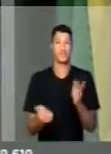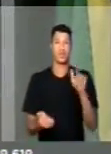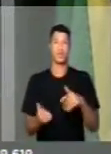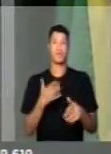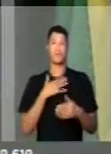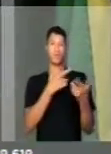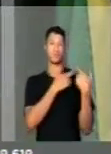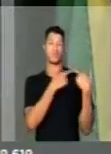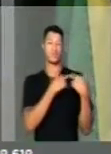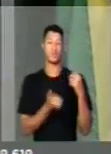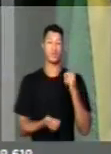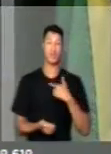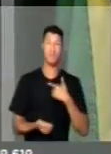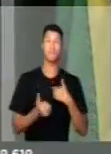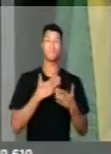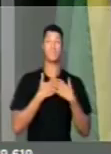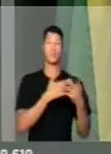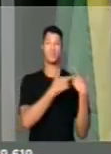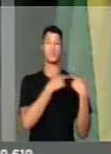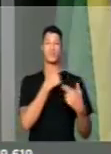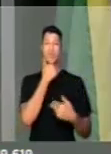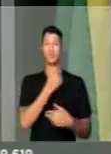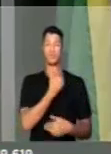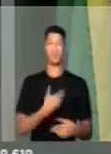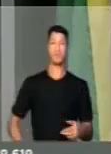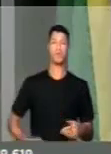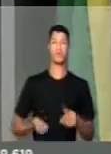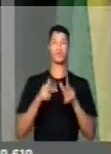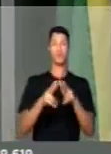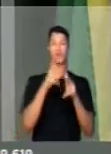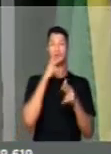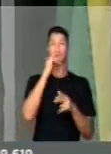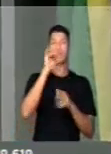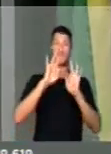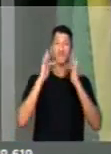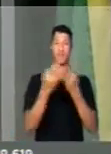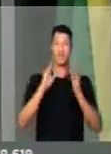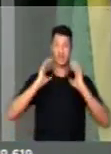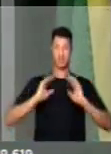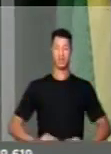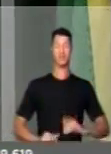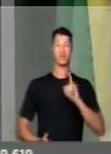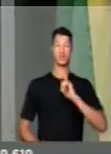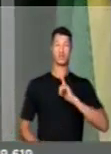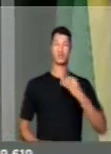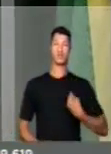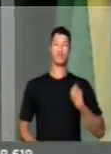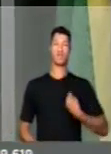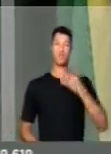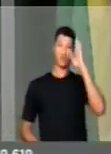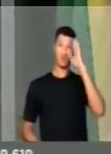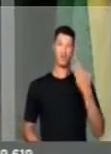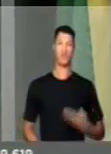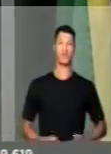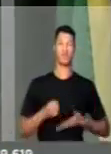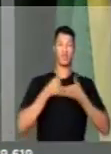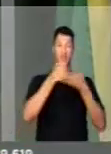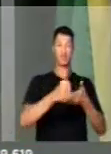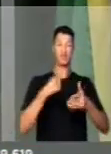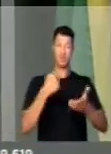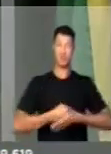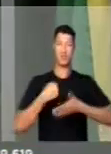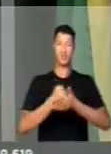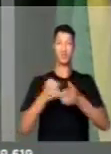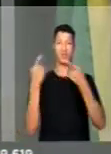meu dever como homem público, como pai de família, como cidadão, ter uma vida honrada e ilibada e lutar